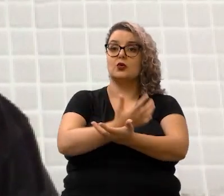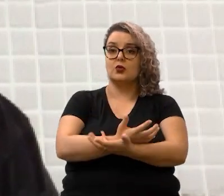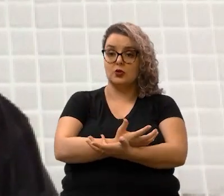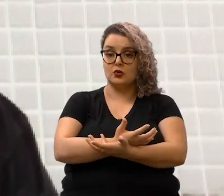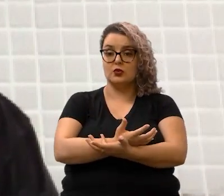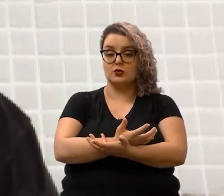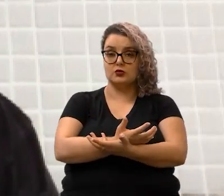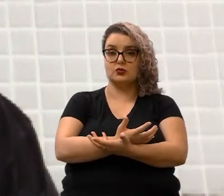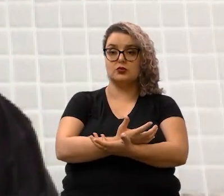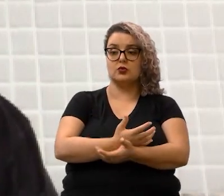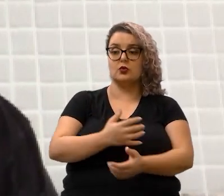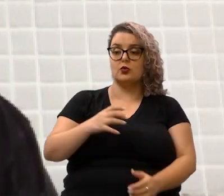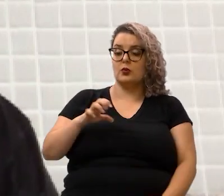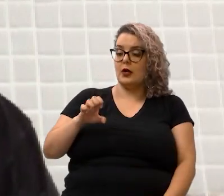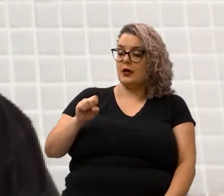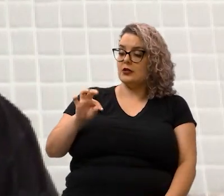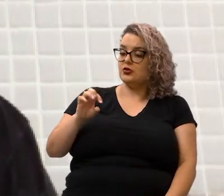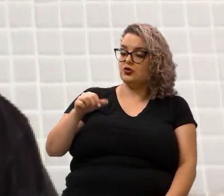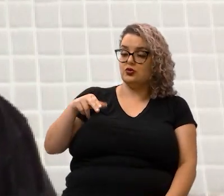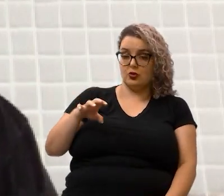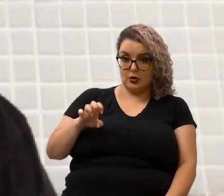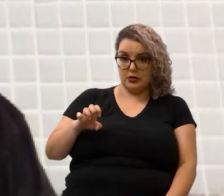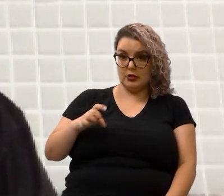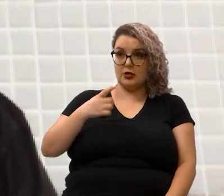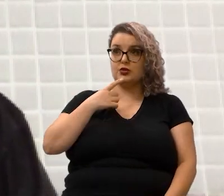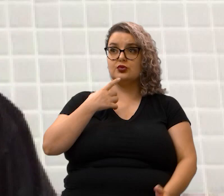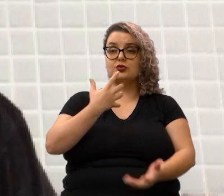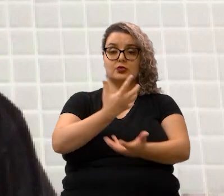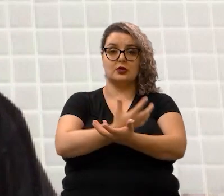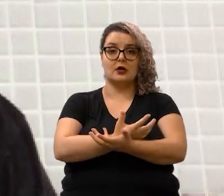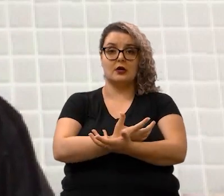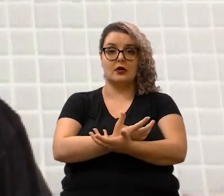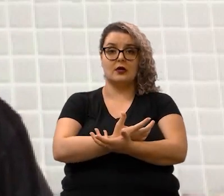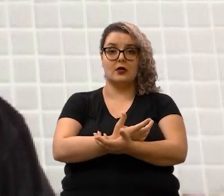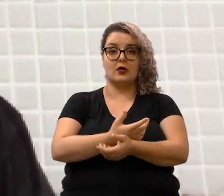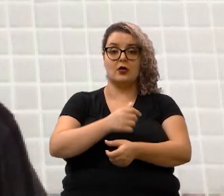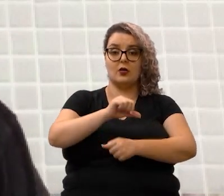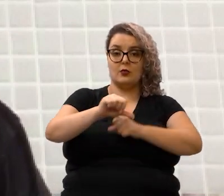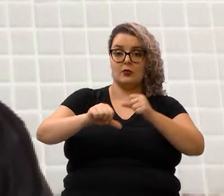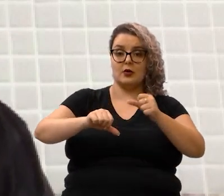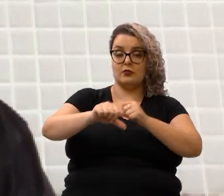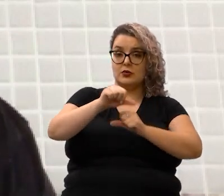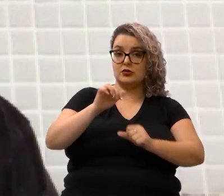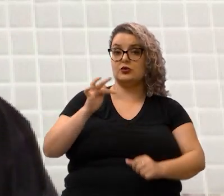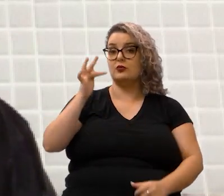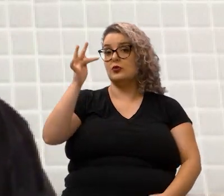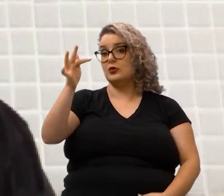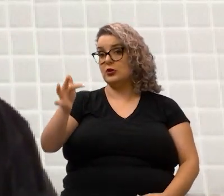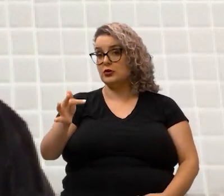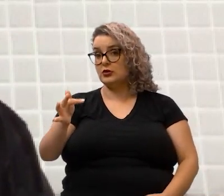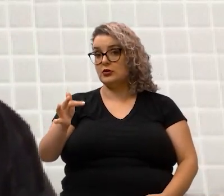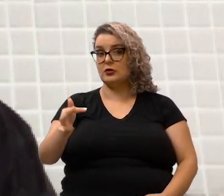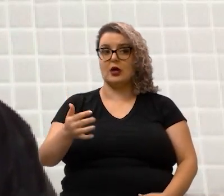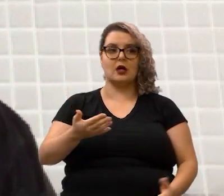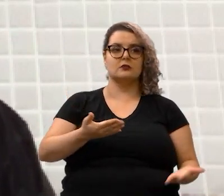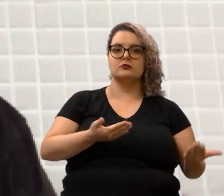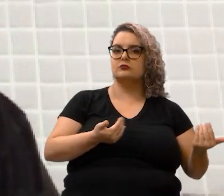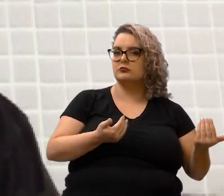Você preserva o estoque ósseo, facilitando uma revisão, uma troca lá na frente. Então, esse paciente